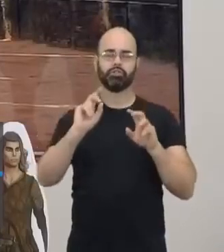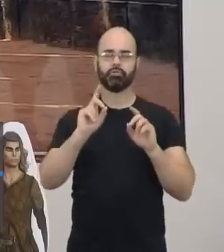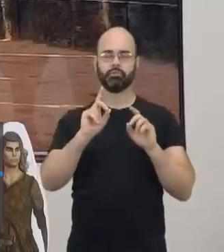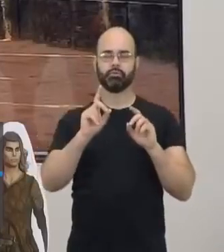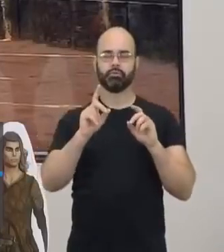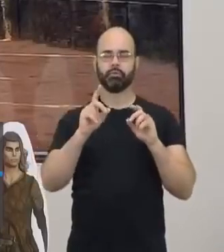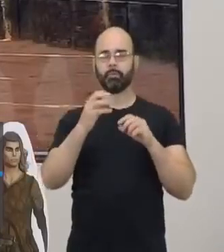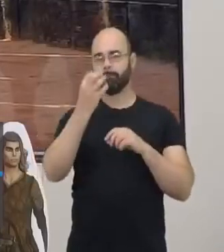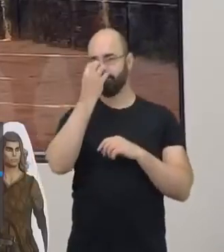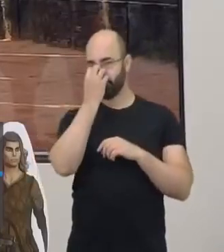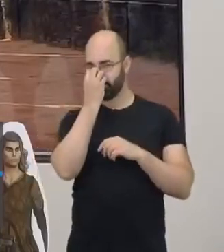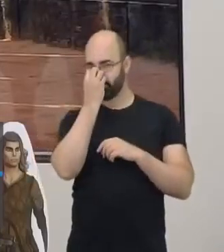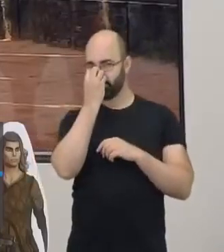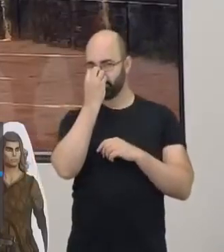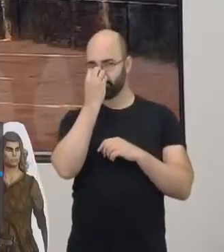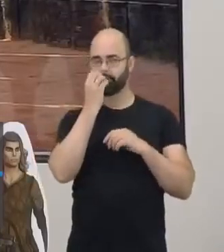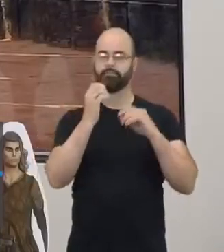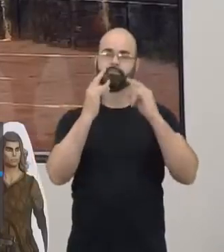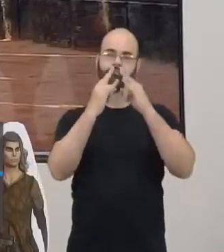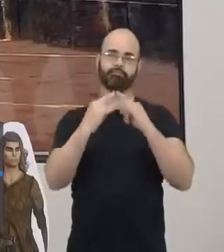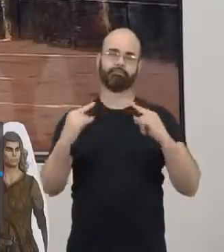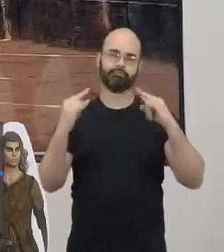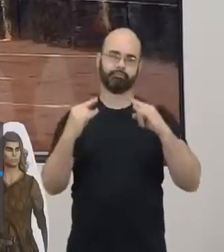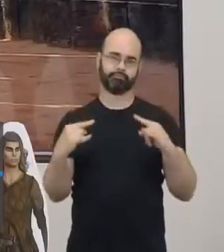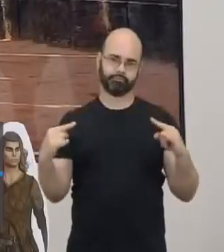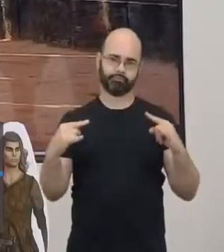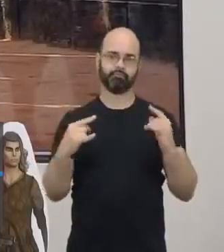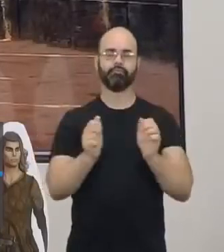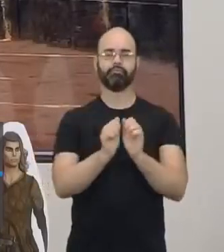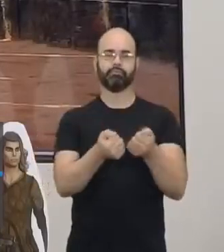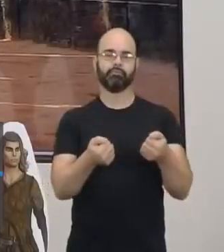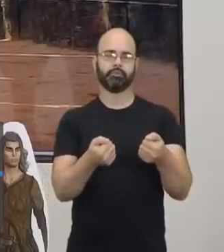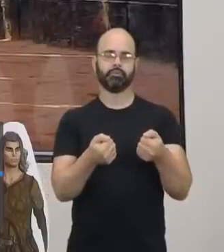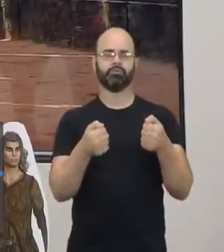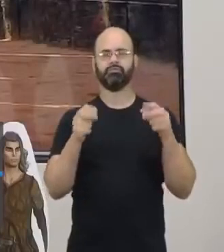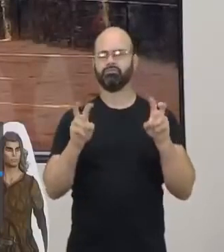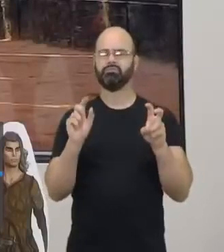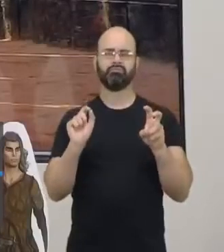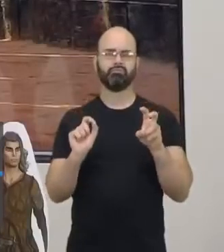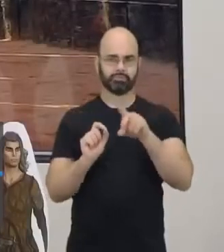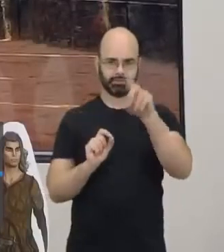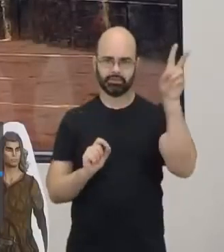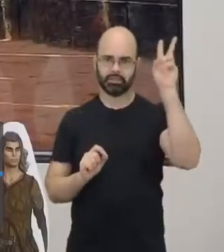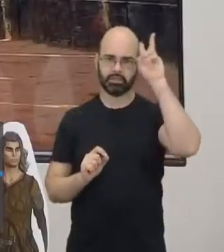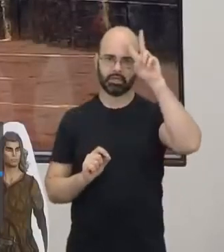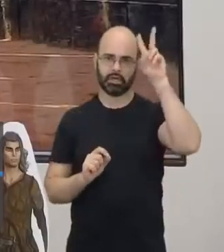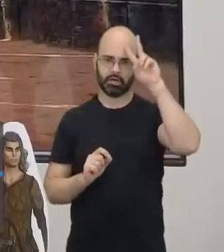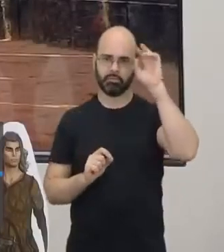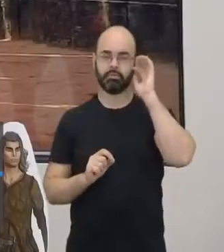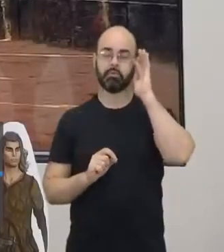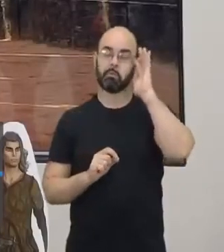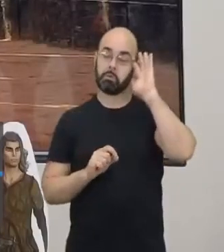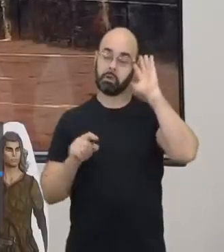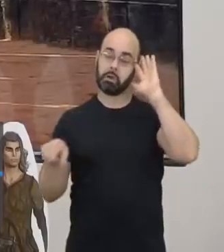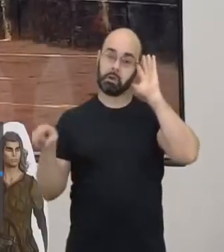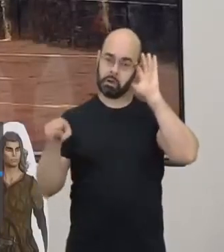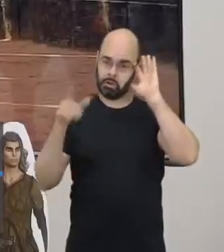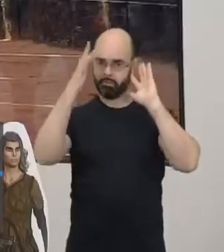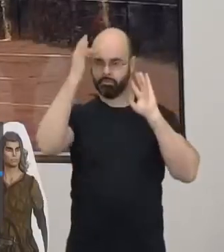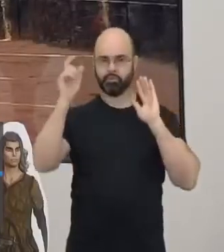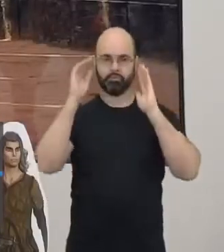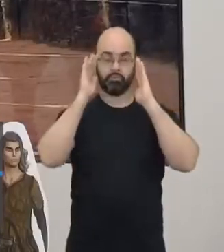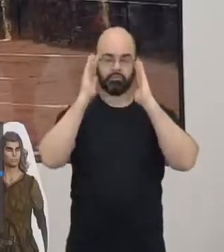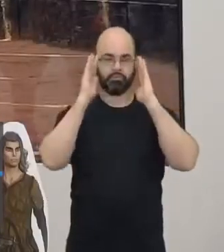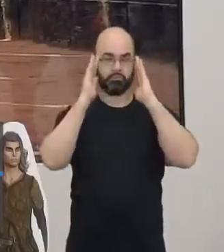ali se estender pelo Império Romano. O que é essa política do pão e circo? Vocês se lembram que esses gladiadores, eles lutam ali no